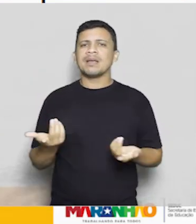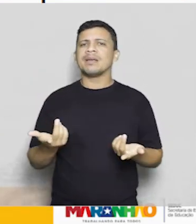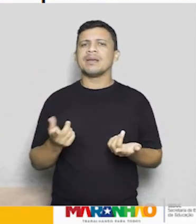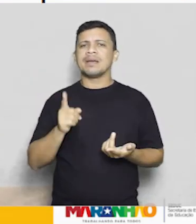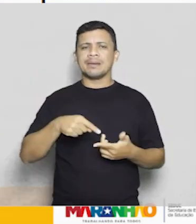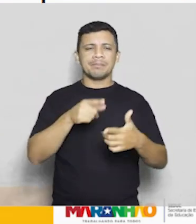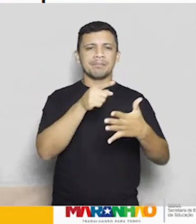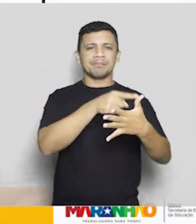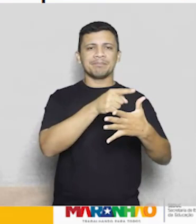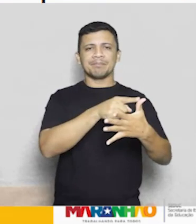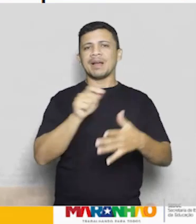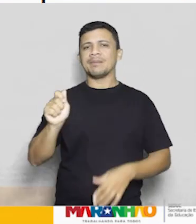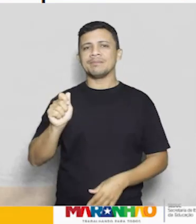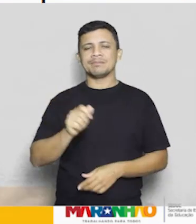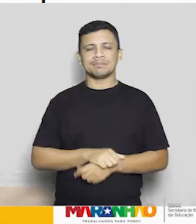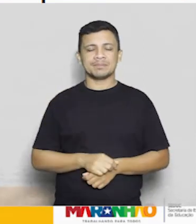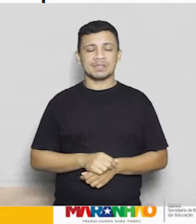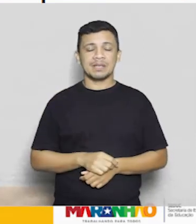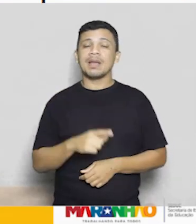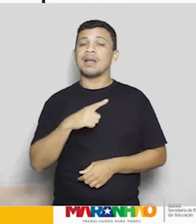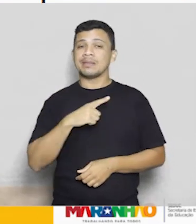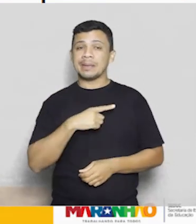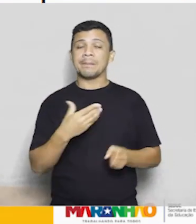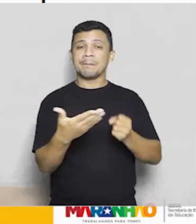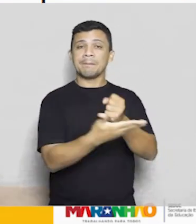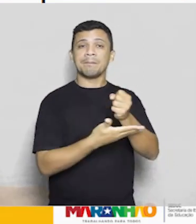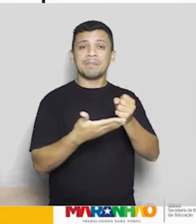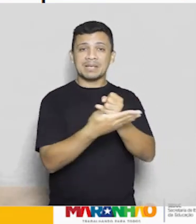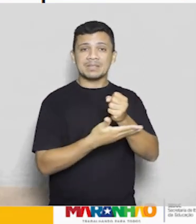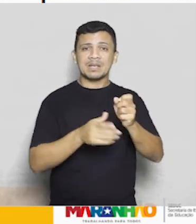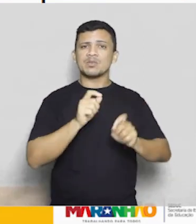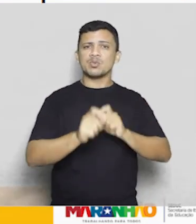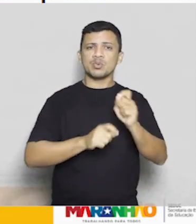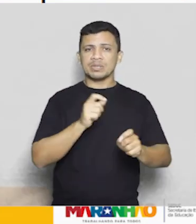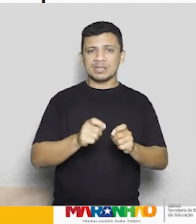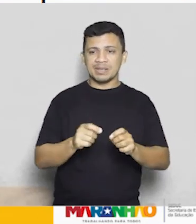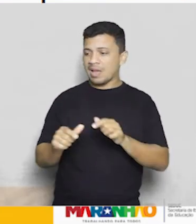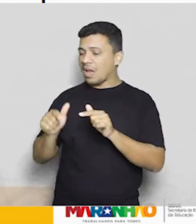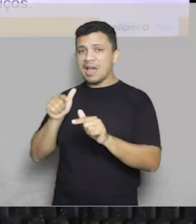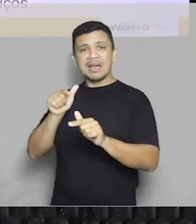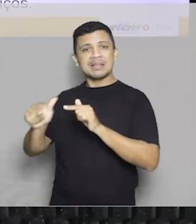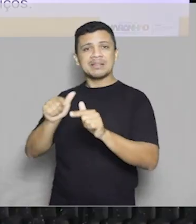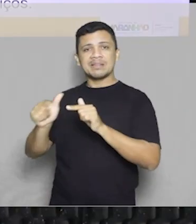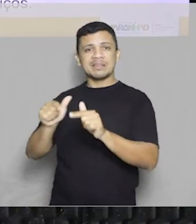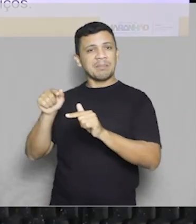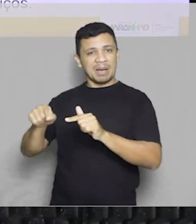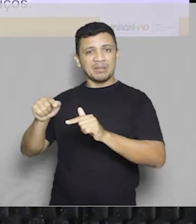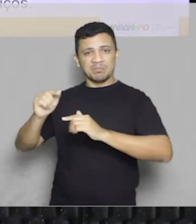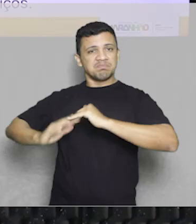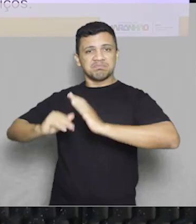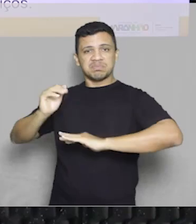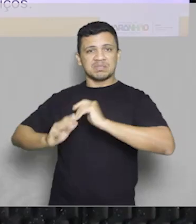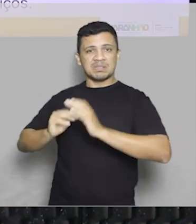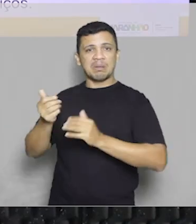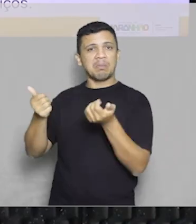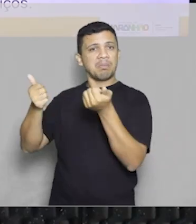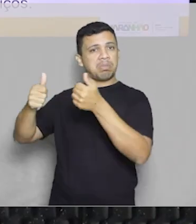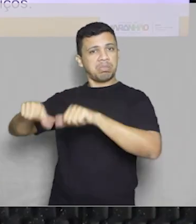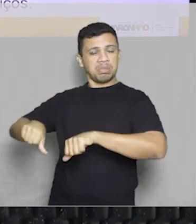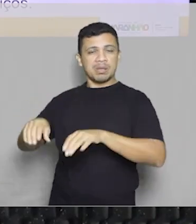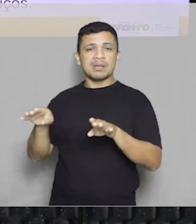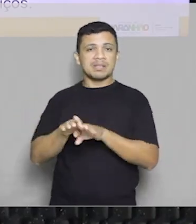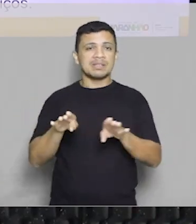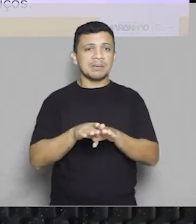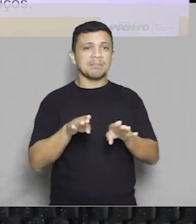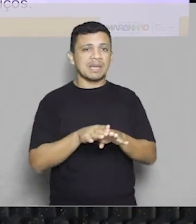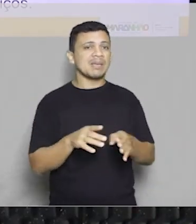é, letra A, baseada na desvalorização do trabalho especializado e no aumento da demanda